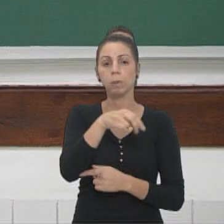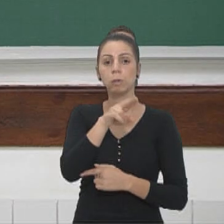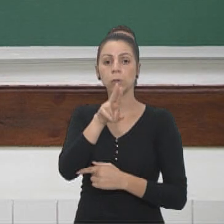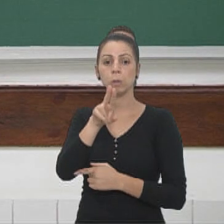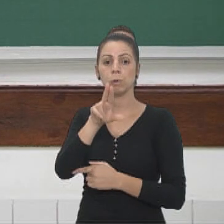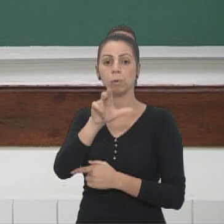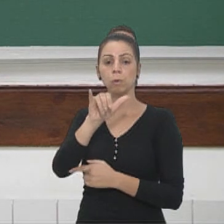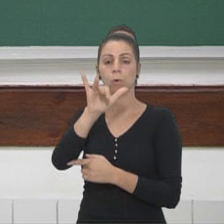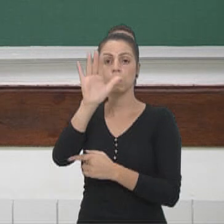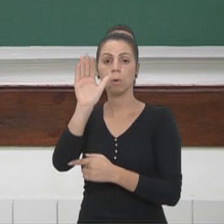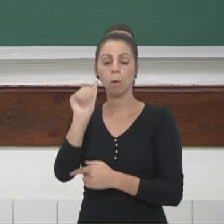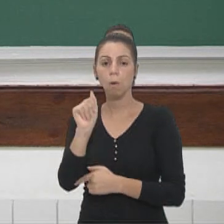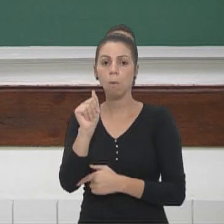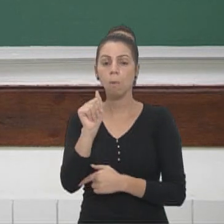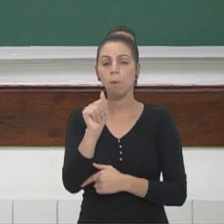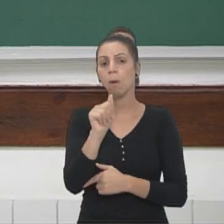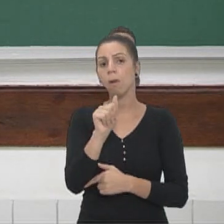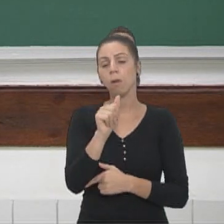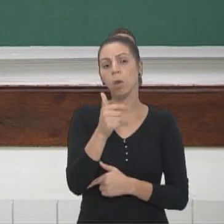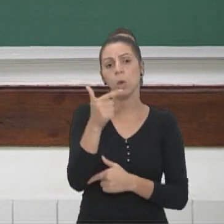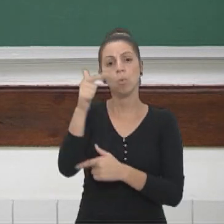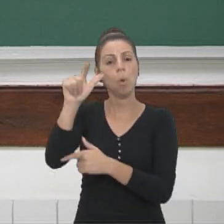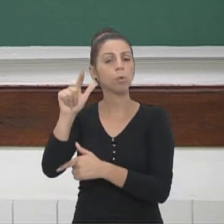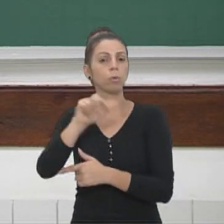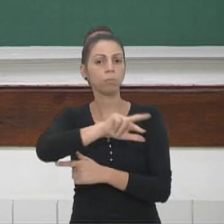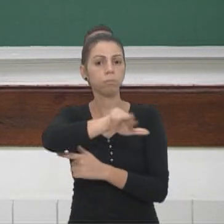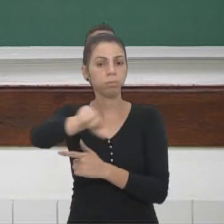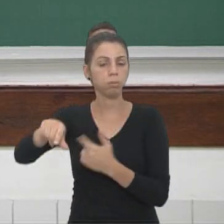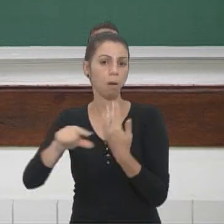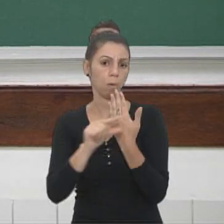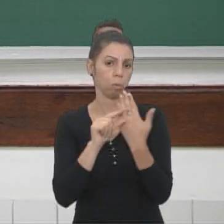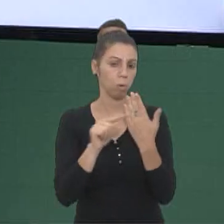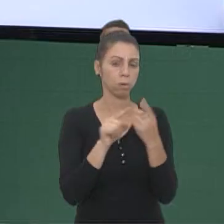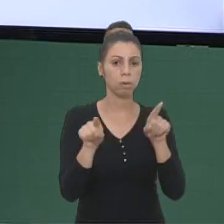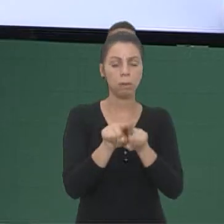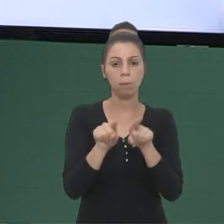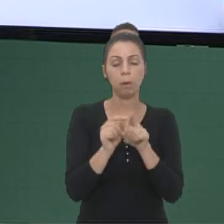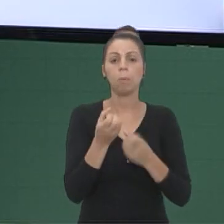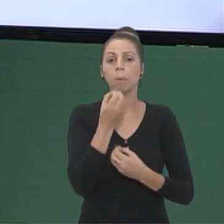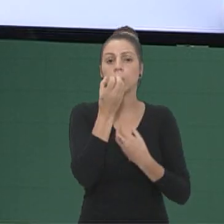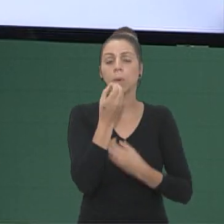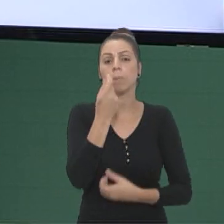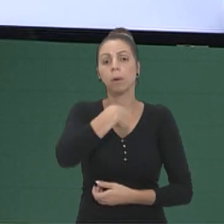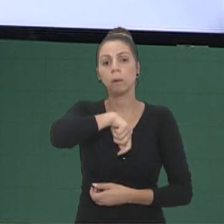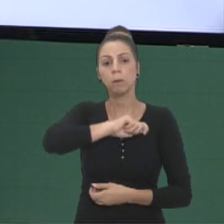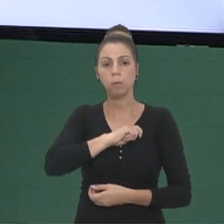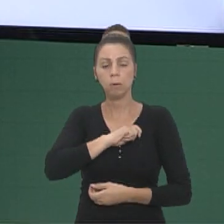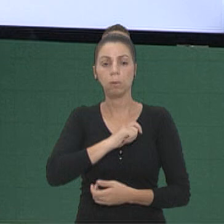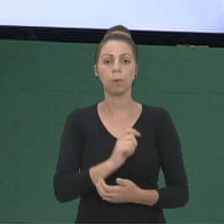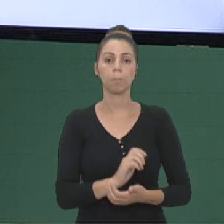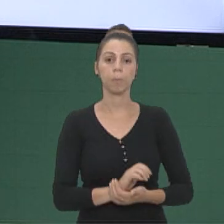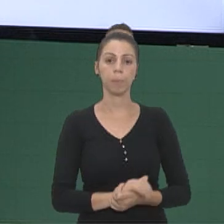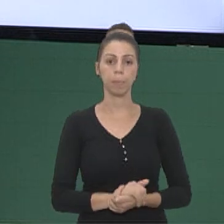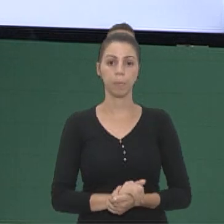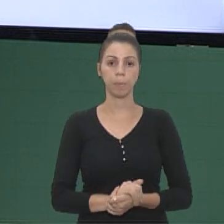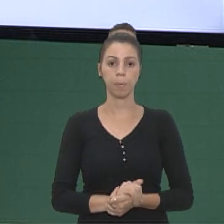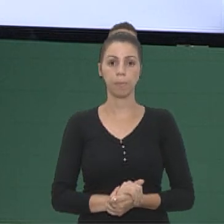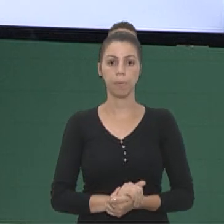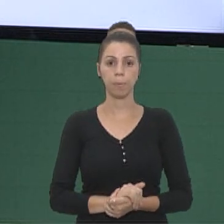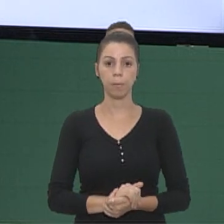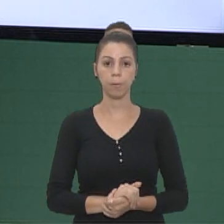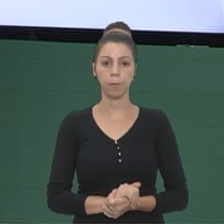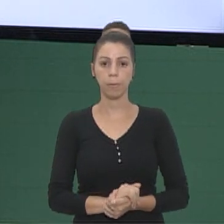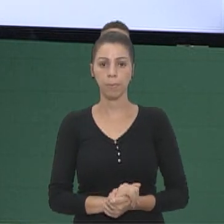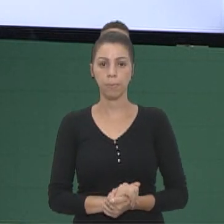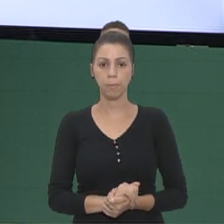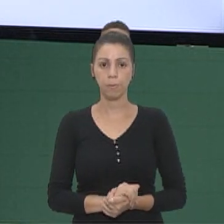e de outros tantos autores escritos em língua espanhola. Certinho? Vamos continuando aqui? Mais uma reflexão para